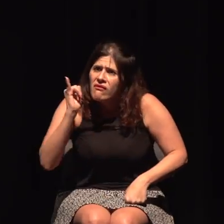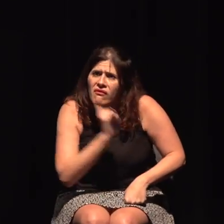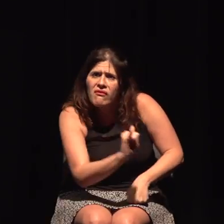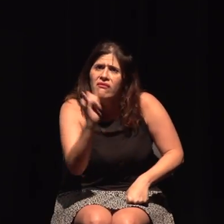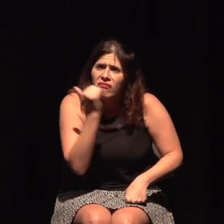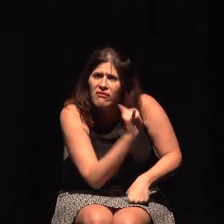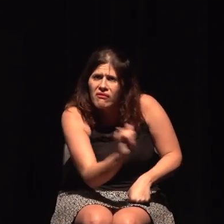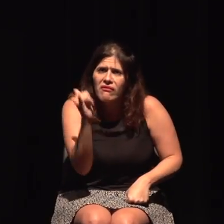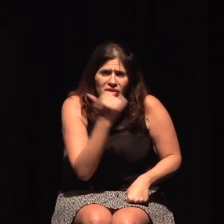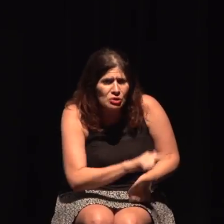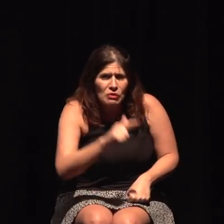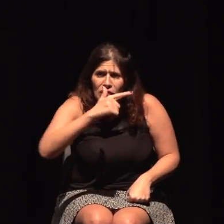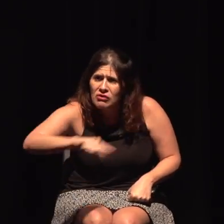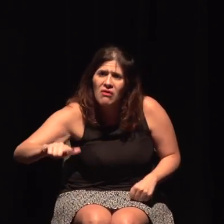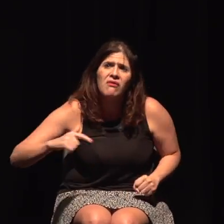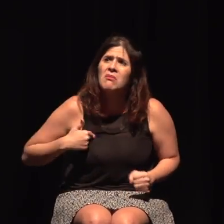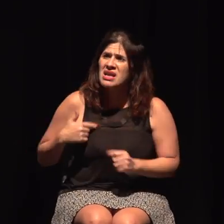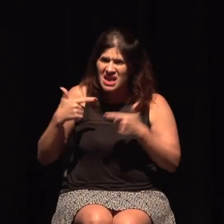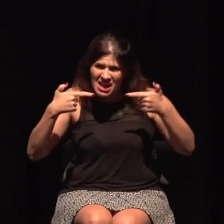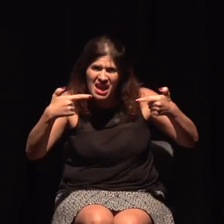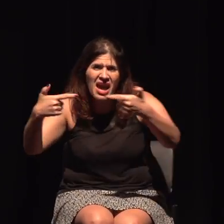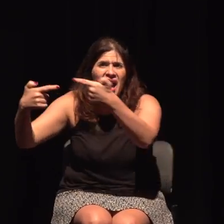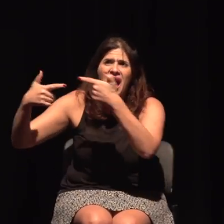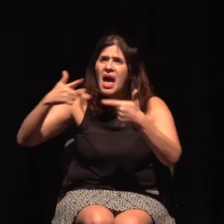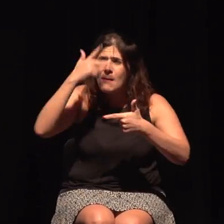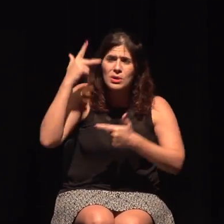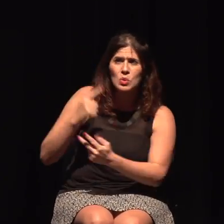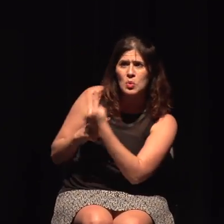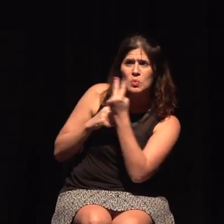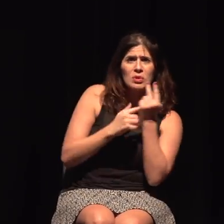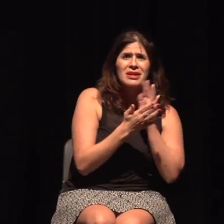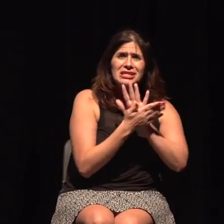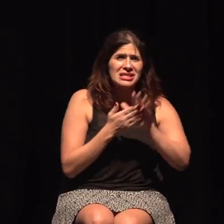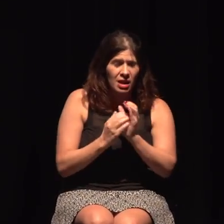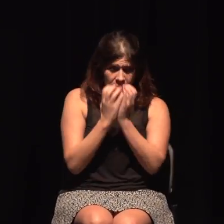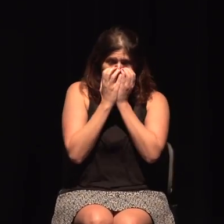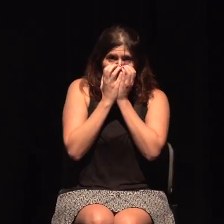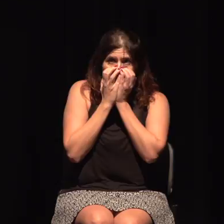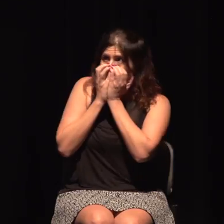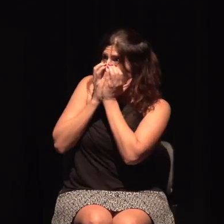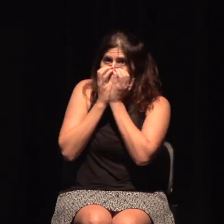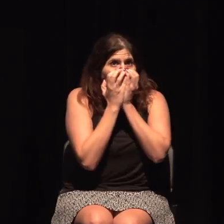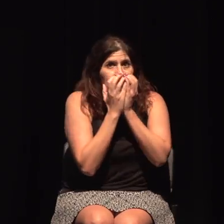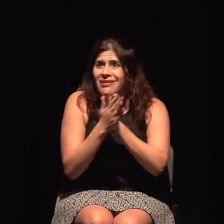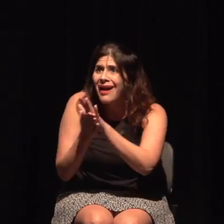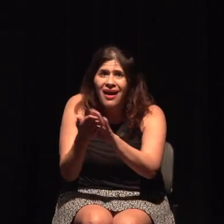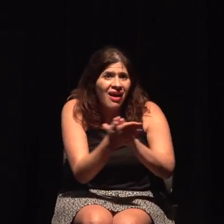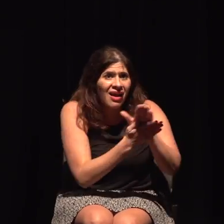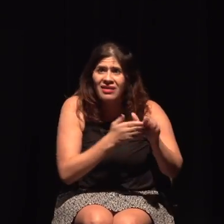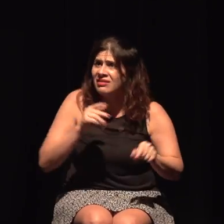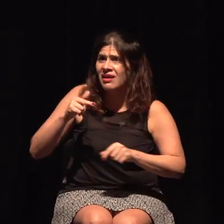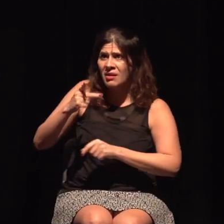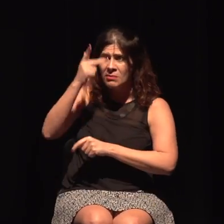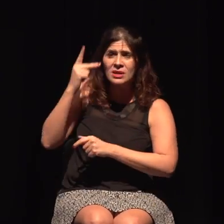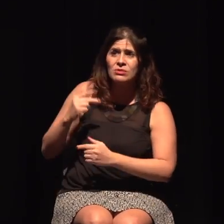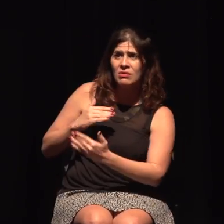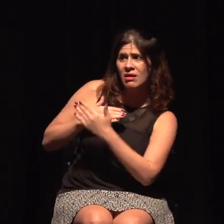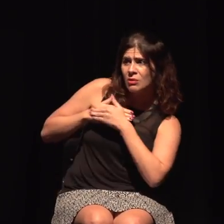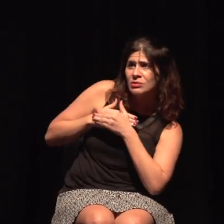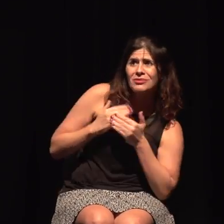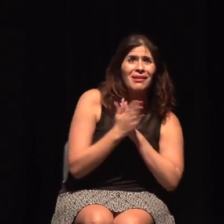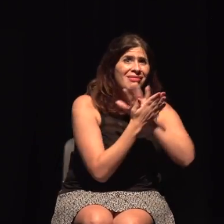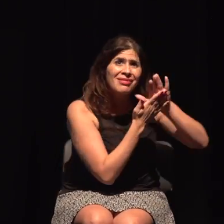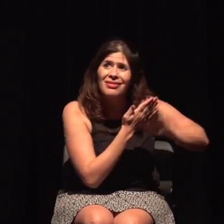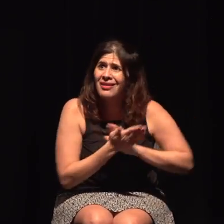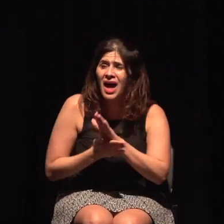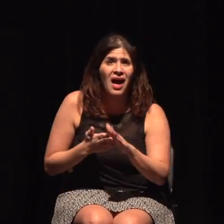ladainha. Será assim que ocorre numa guerra e ninguém distribui máscaras de gás, e ninguém mede a toxicidade do ar, e ninguém abre a caixa de munições, e